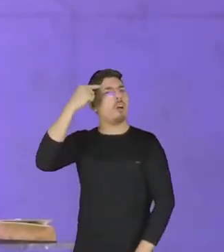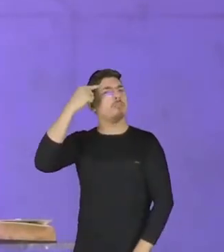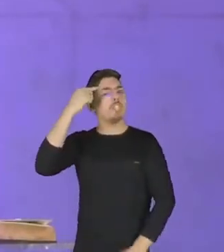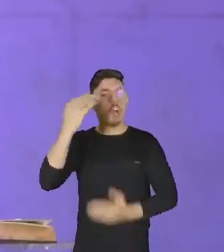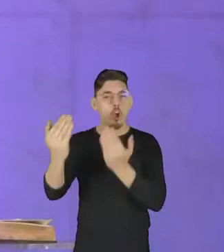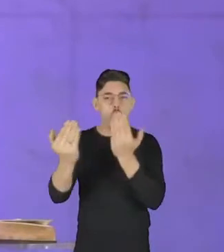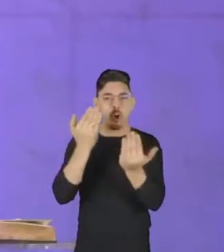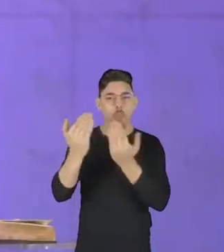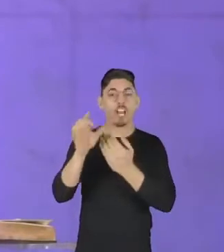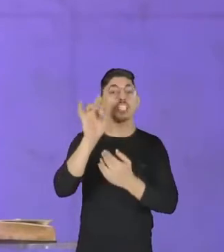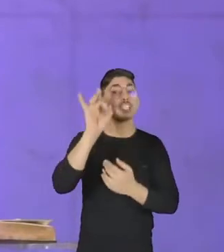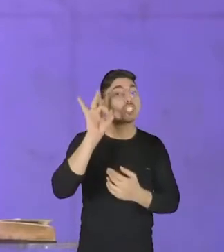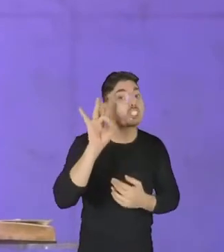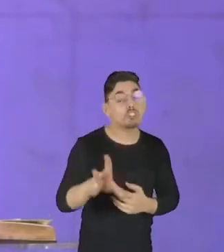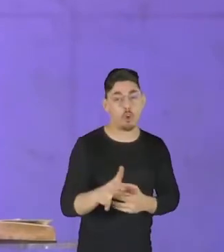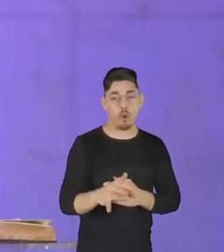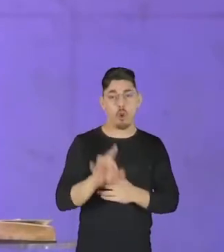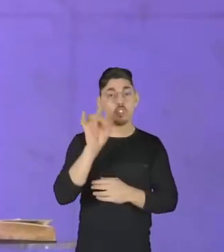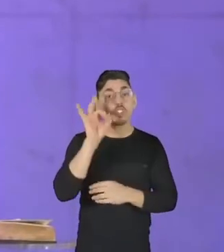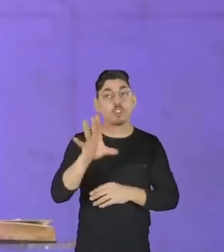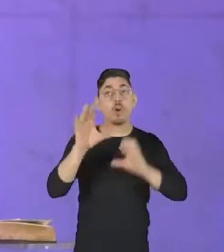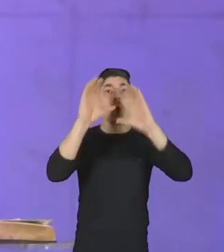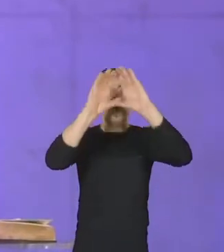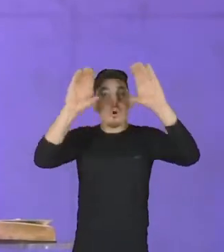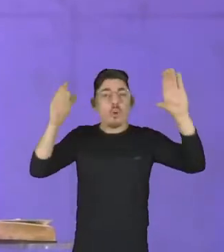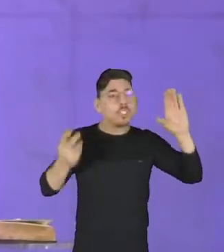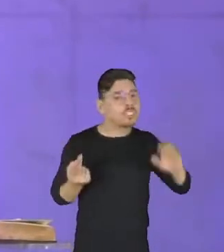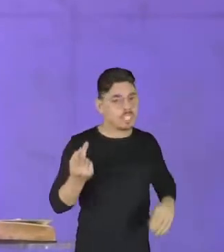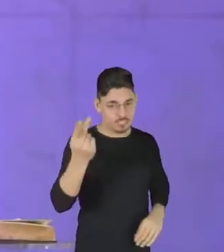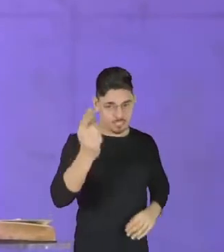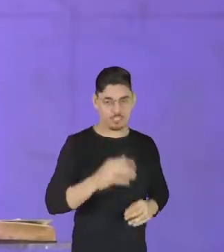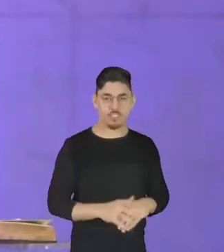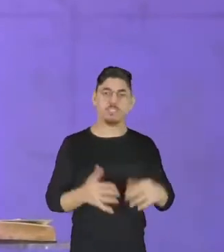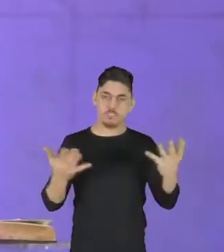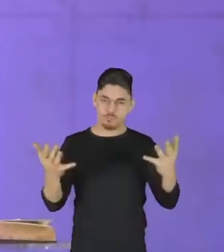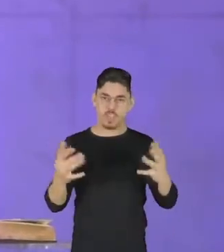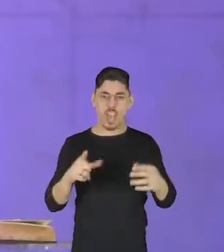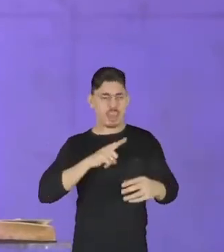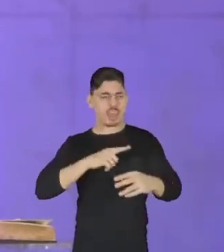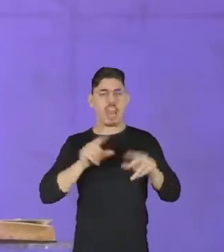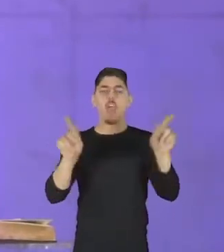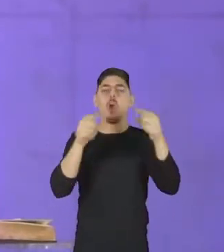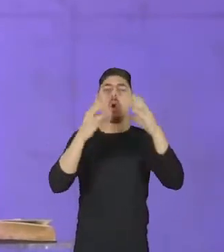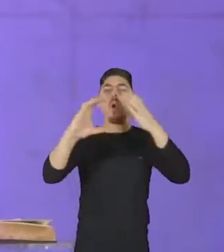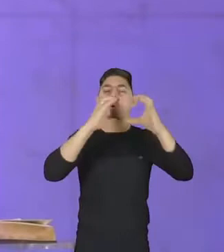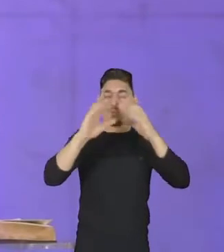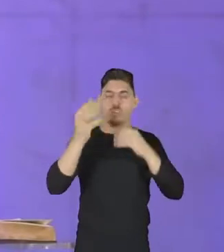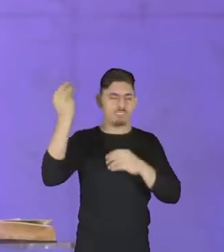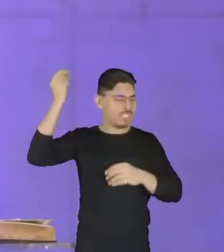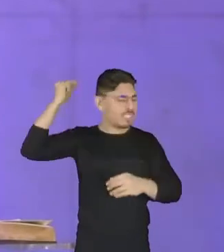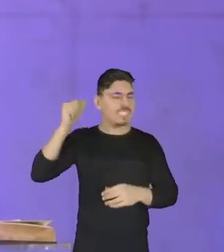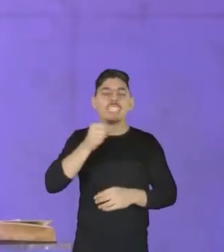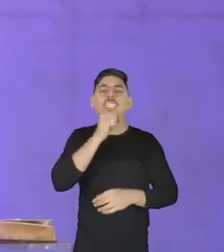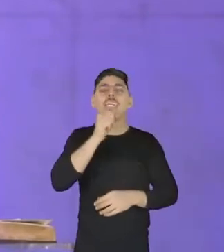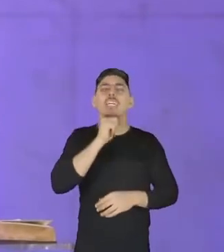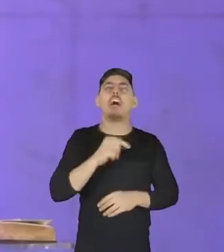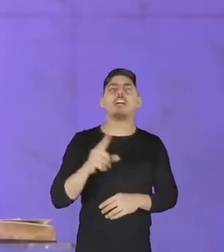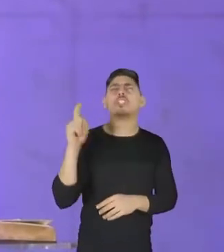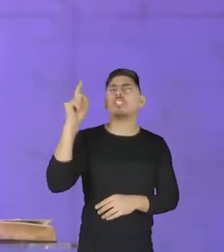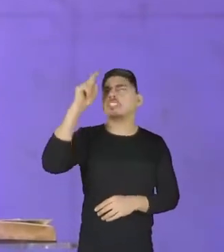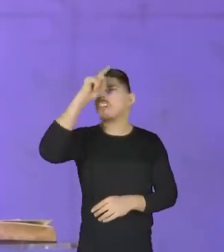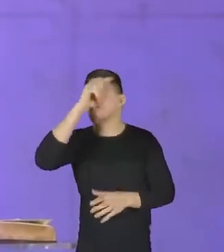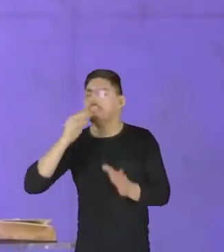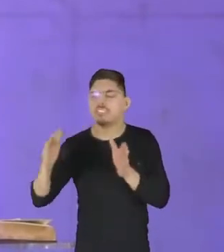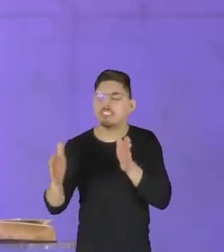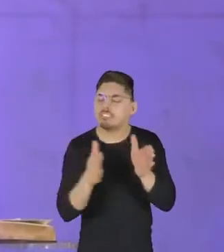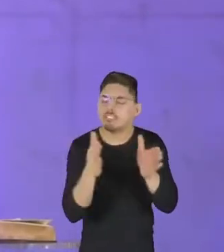tem um hino muito antigo que diz assim, que difícil é o caminho do cristão, são muitas